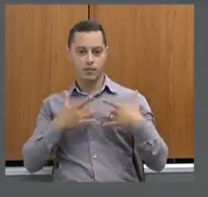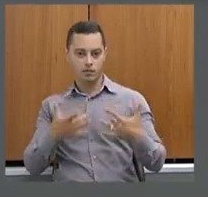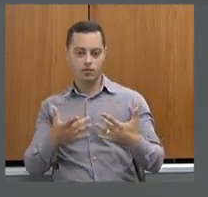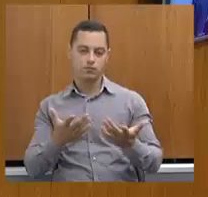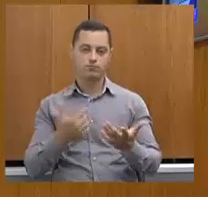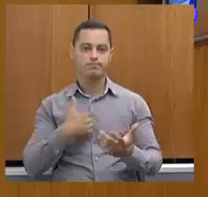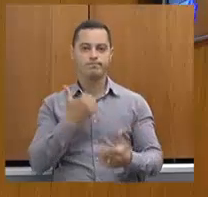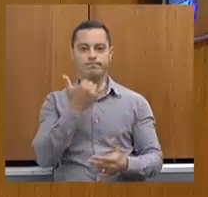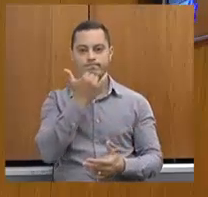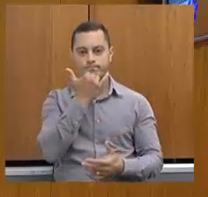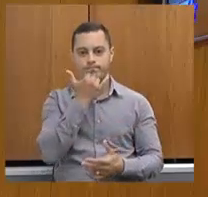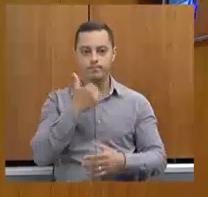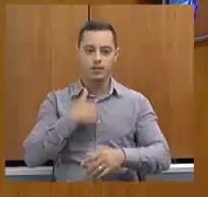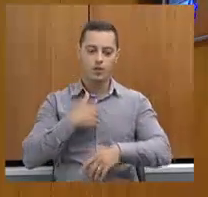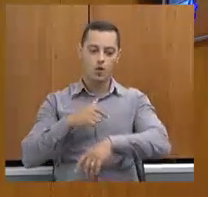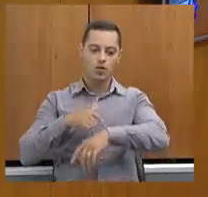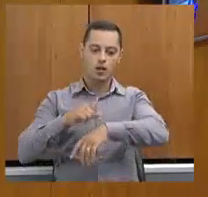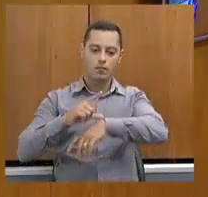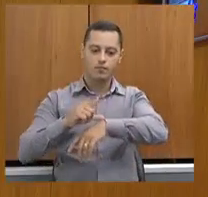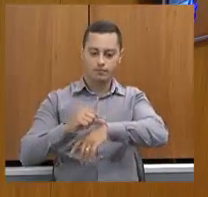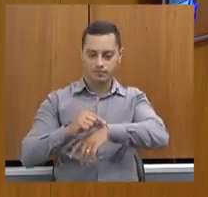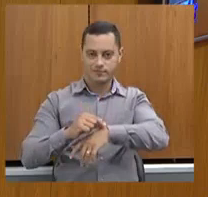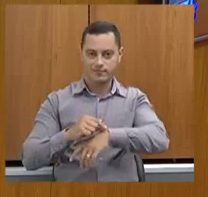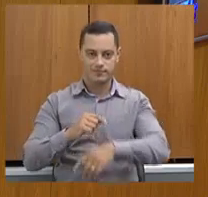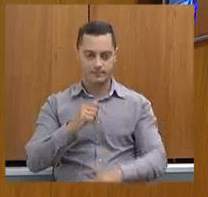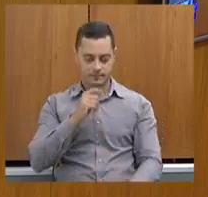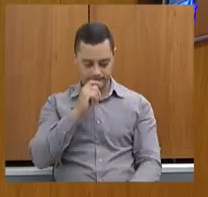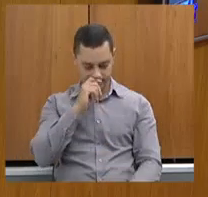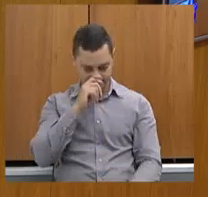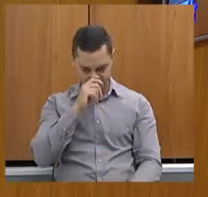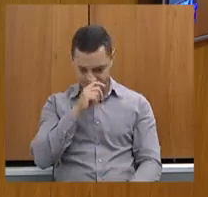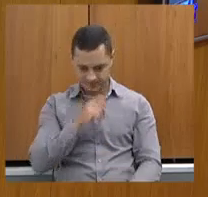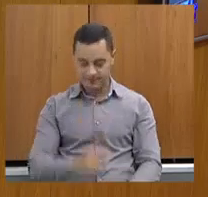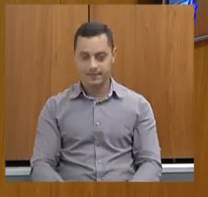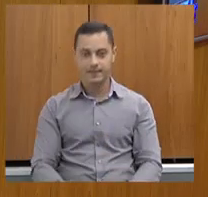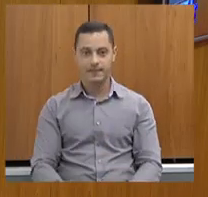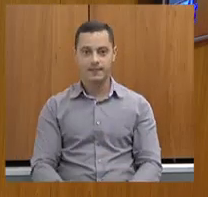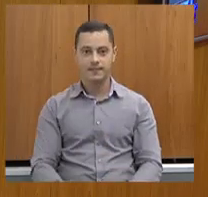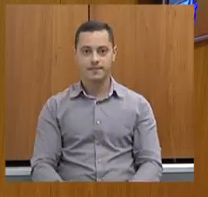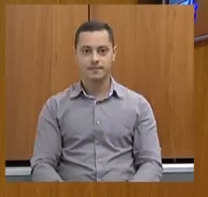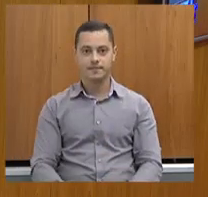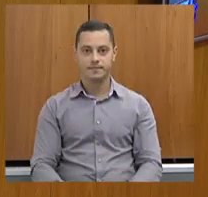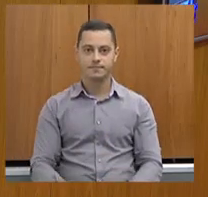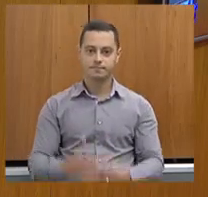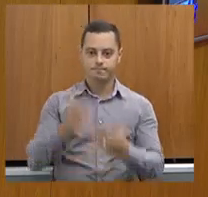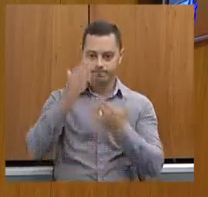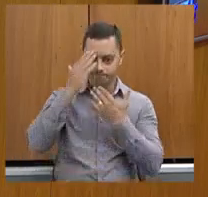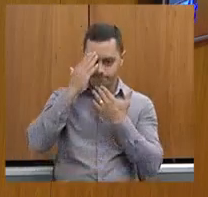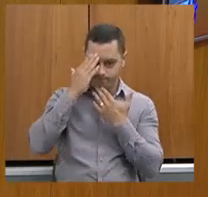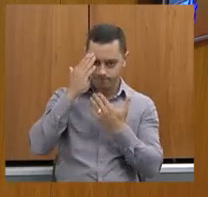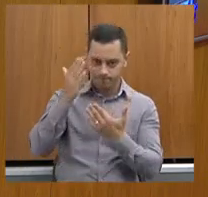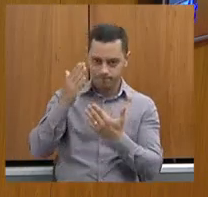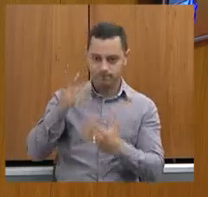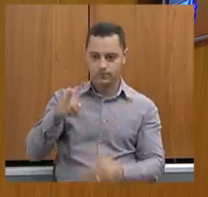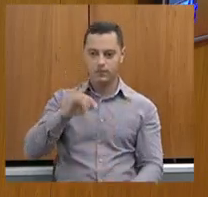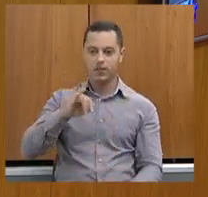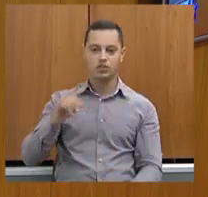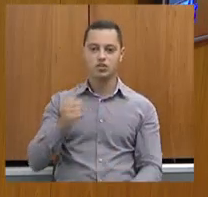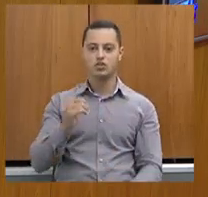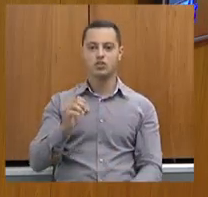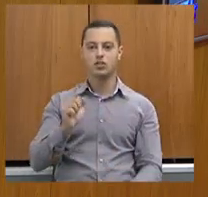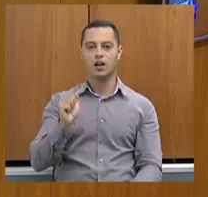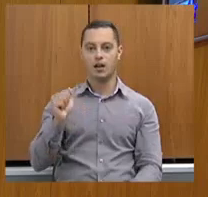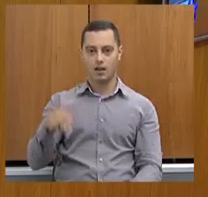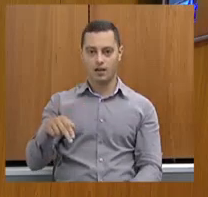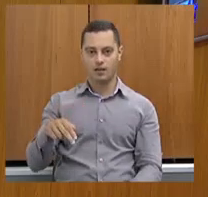por ter me retirar para enfrentar a estrada Obrigado Deputado agradecemos as intervenções Doutor Jean pelo